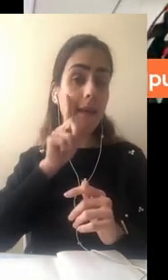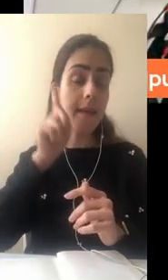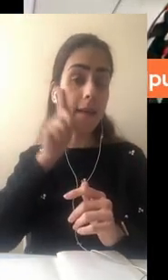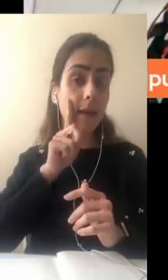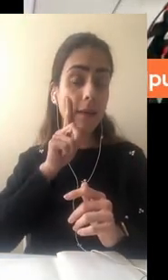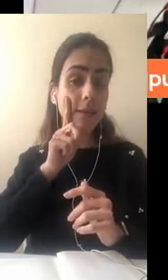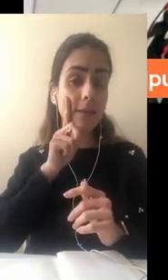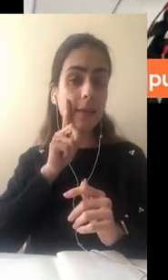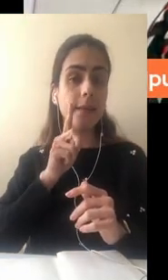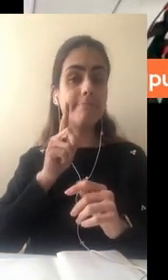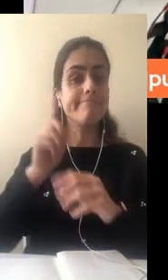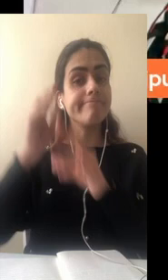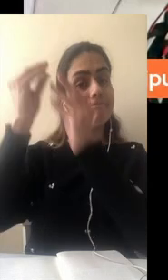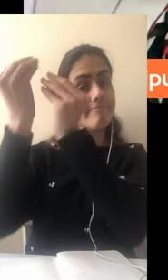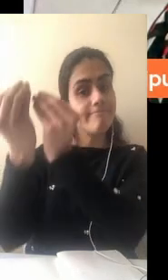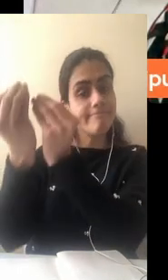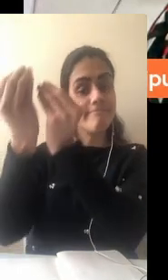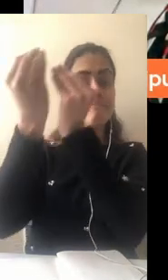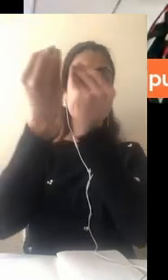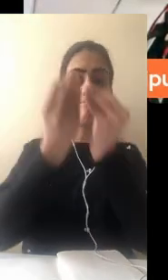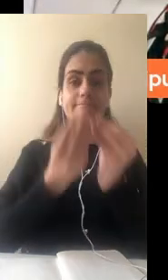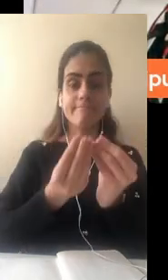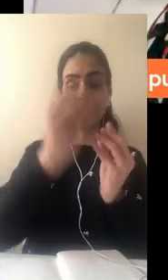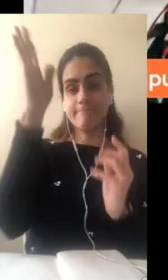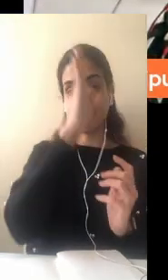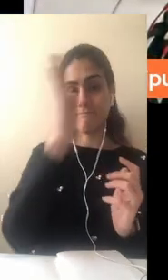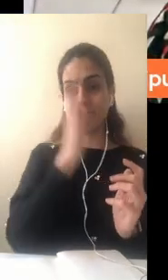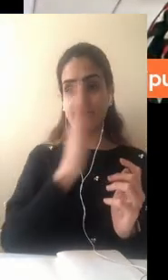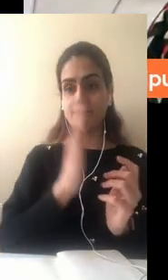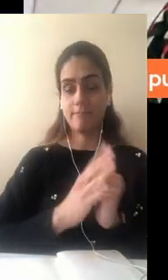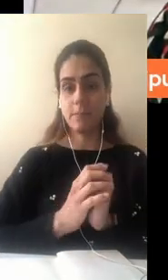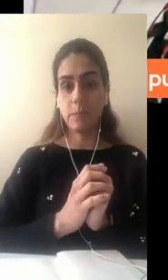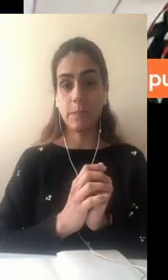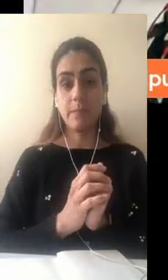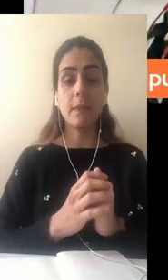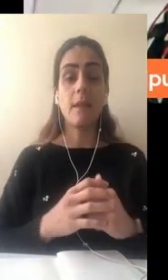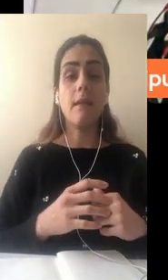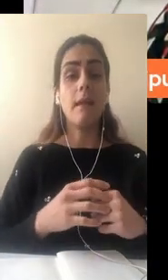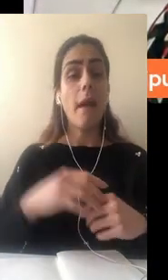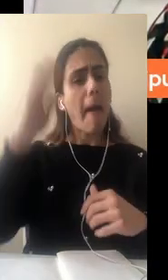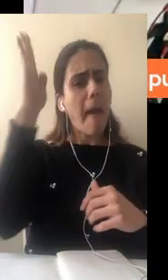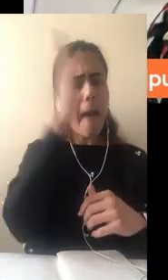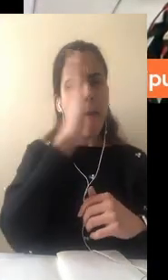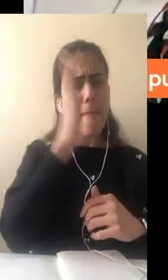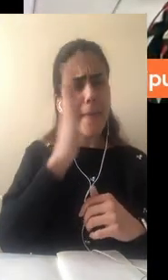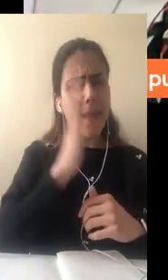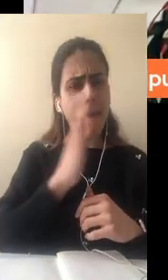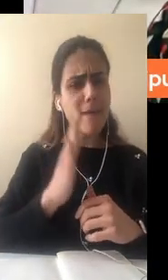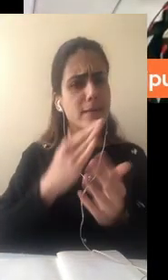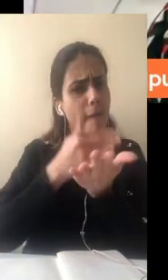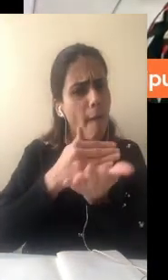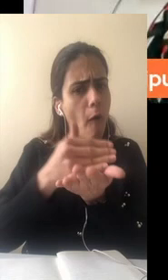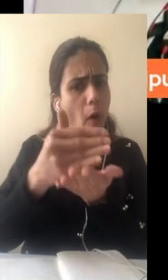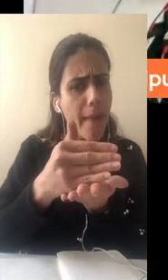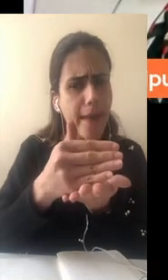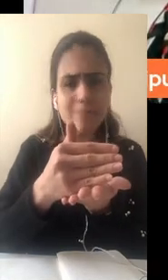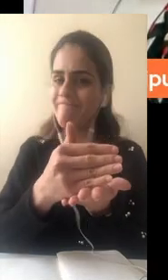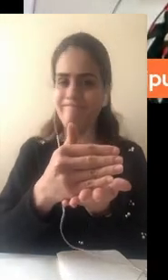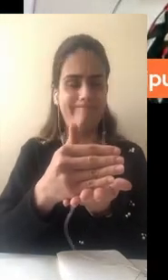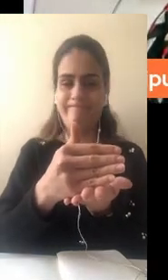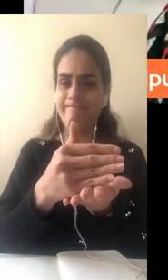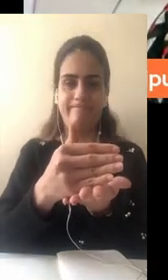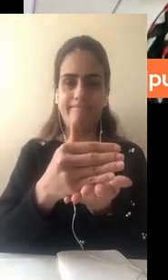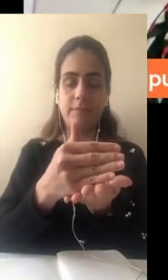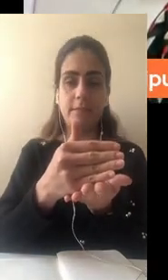para o Brasil, e ela vem compondo o nosso cenário nacional hoje, mas ela não é da nossa origem. É uma festa que